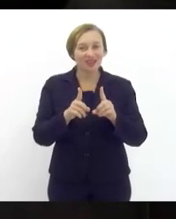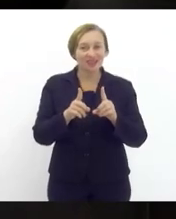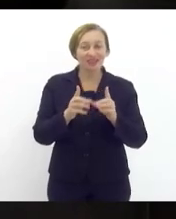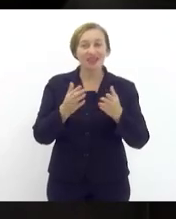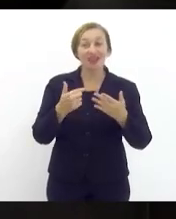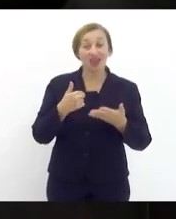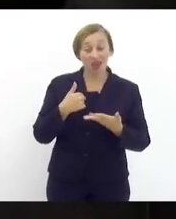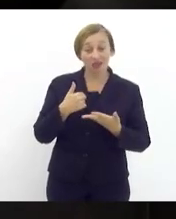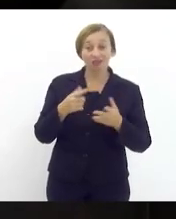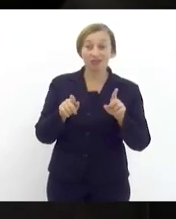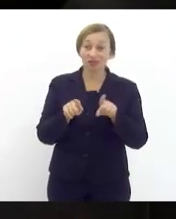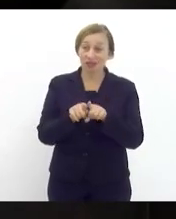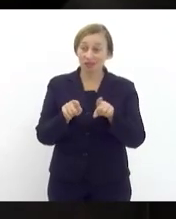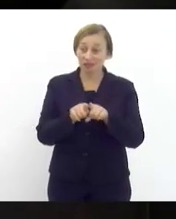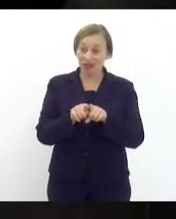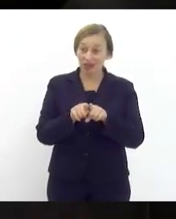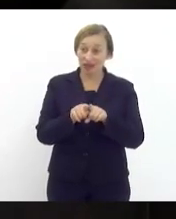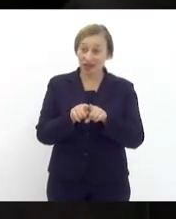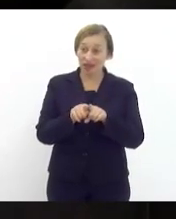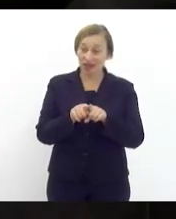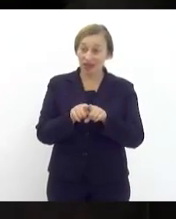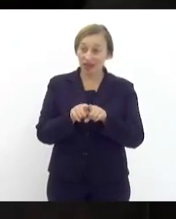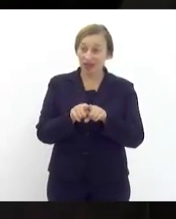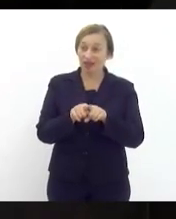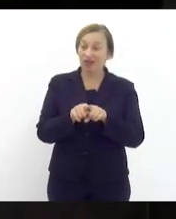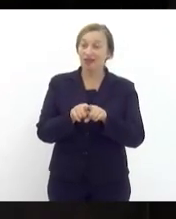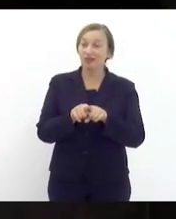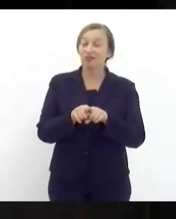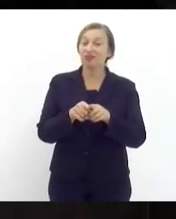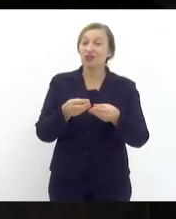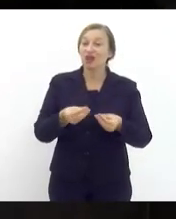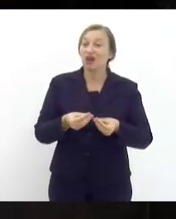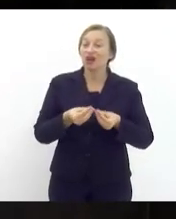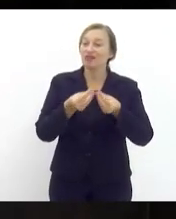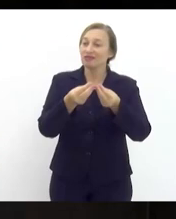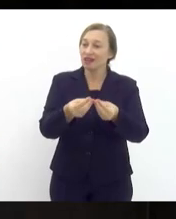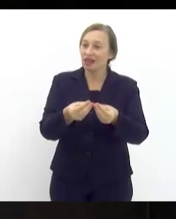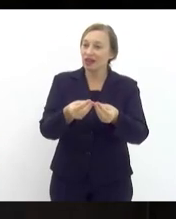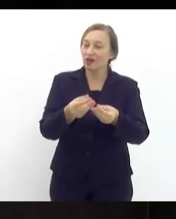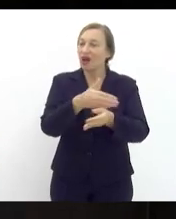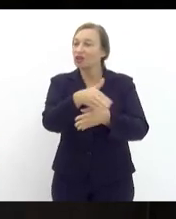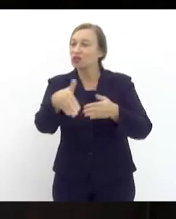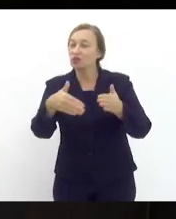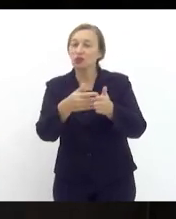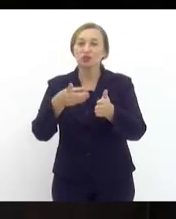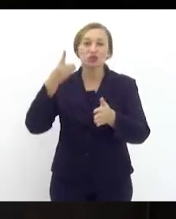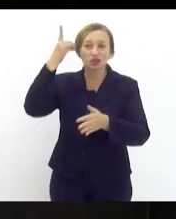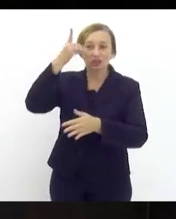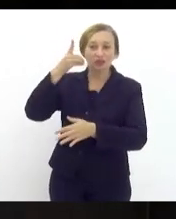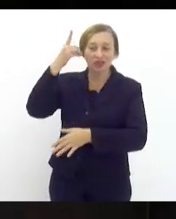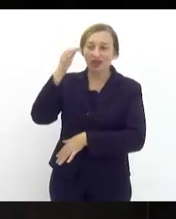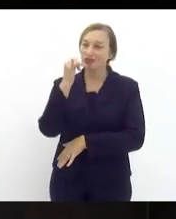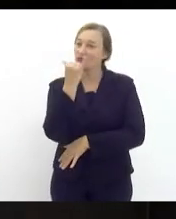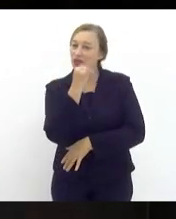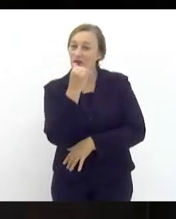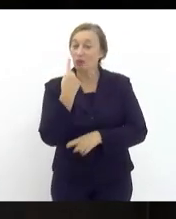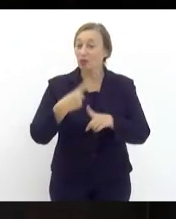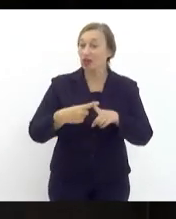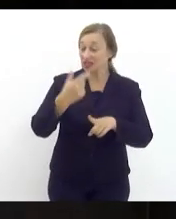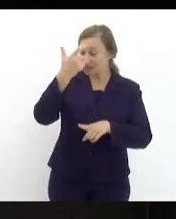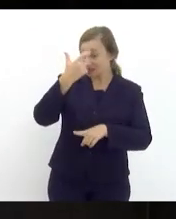essa homenagem a todo Parlamento Fluminense porque se sou